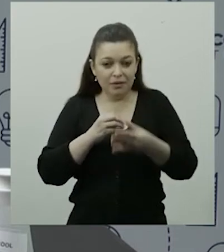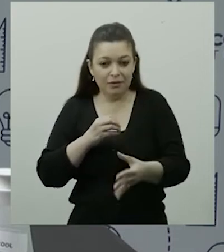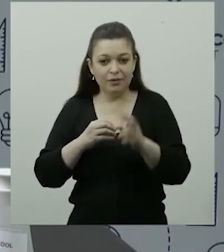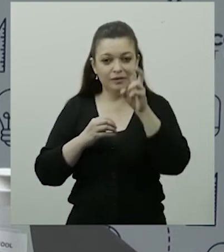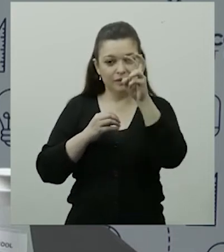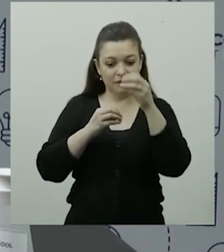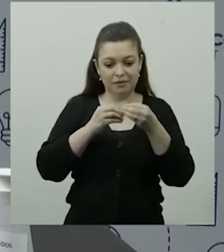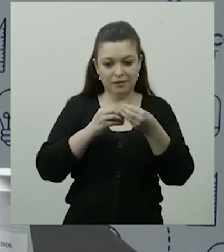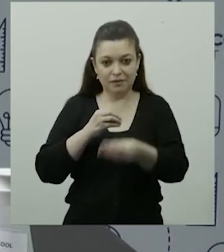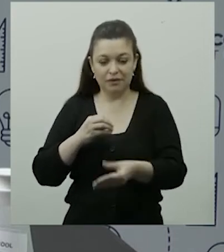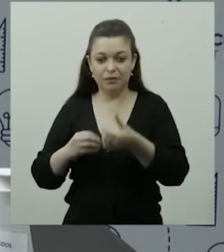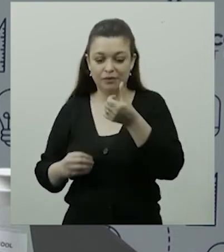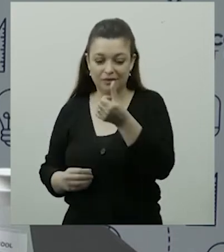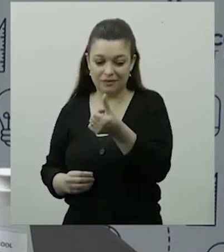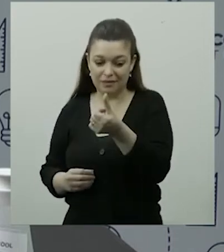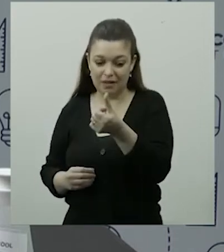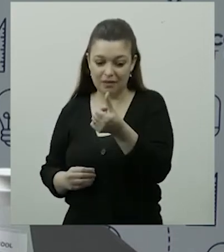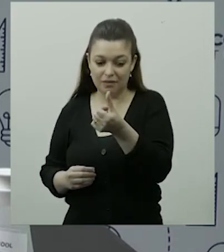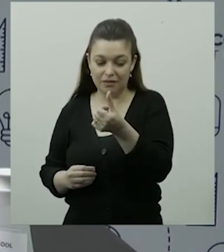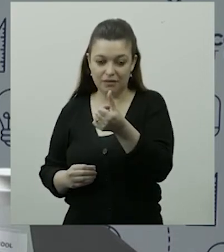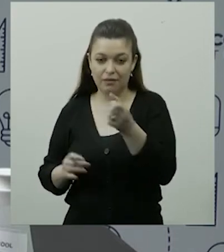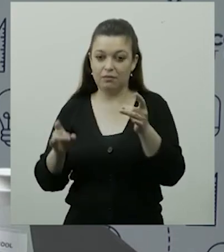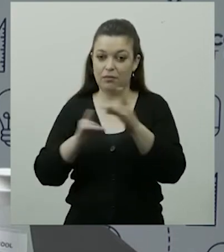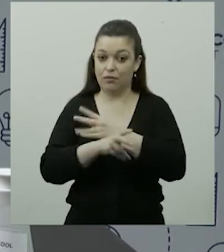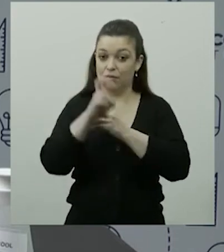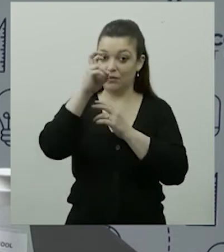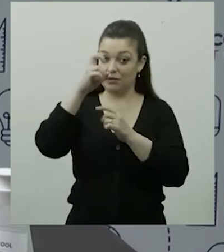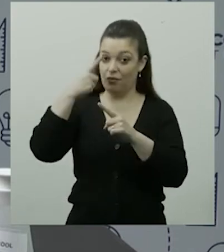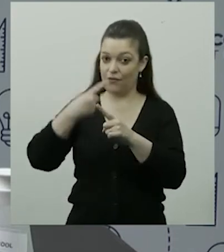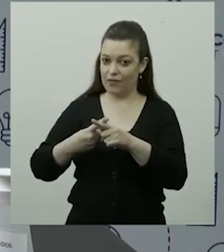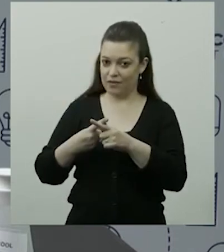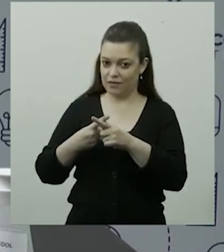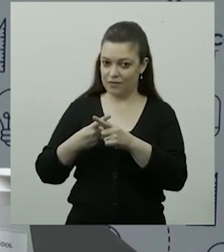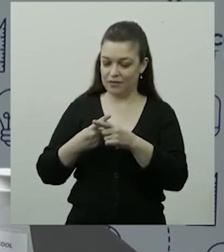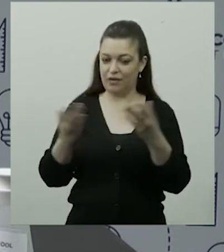4, 5, 6.